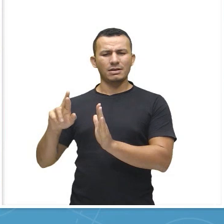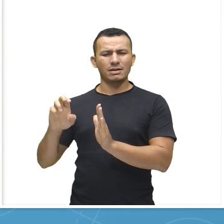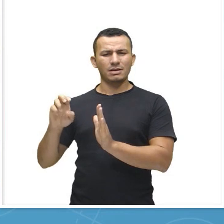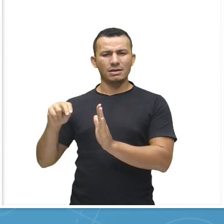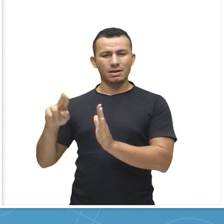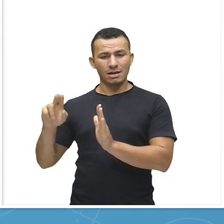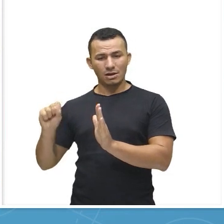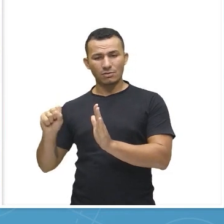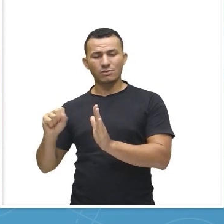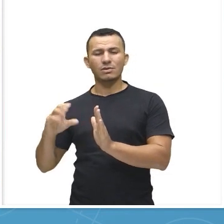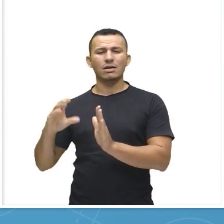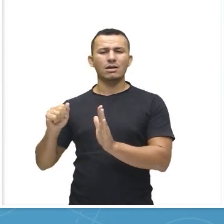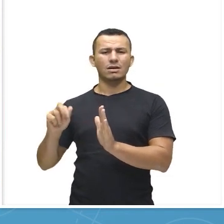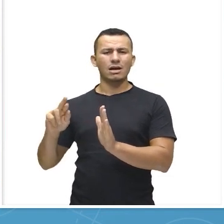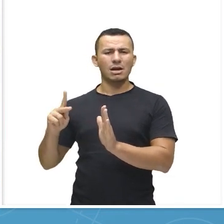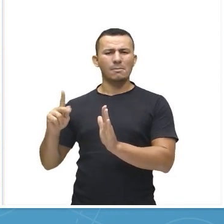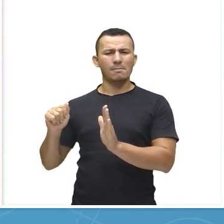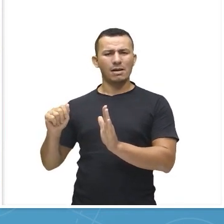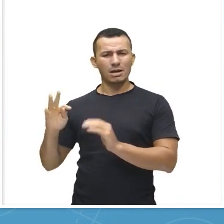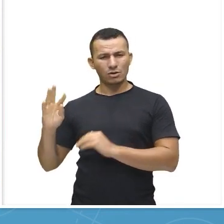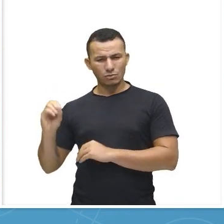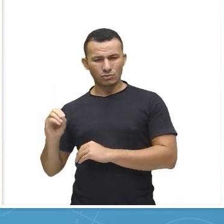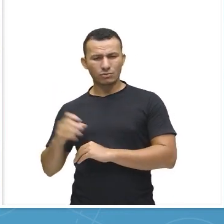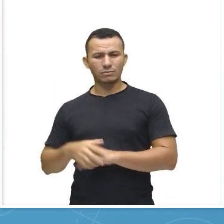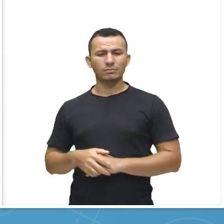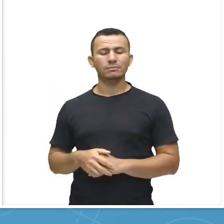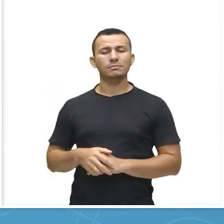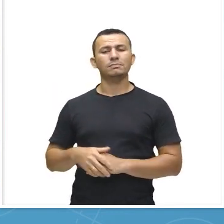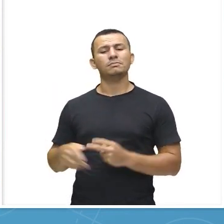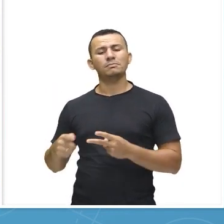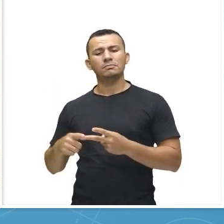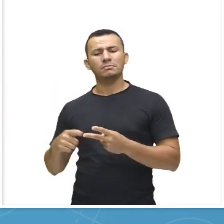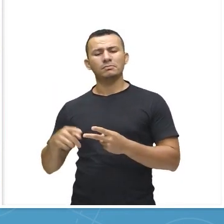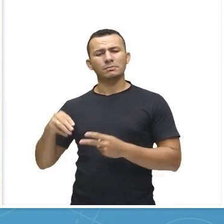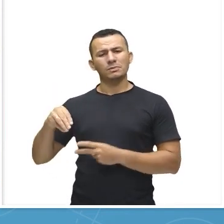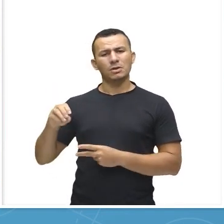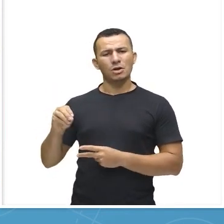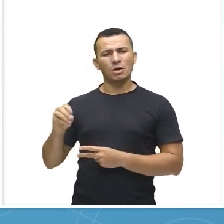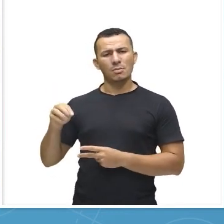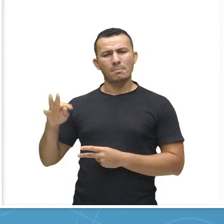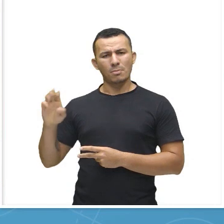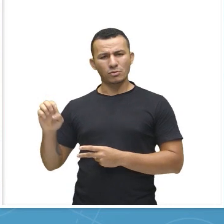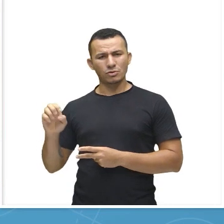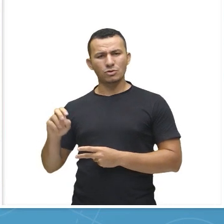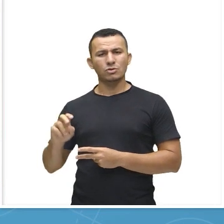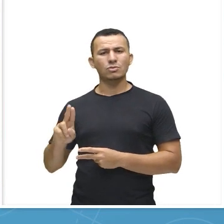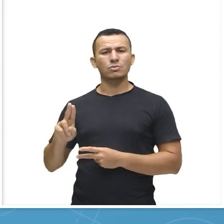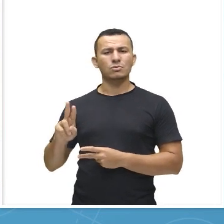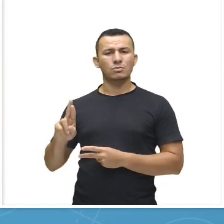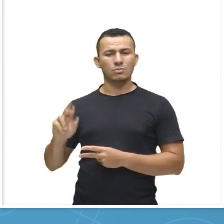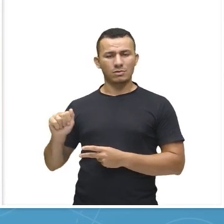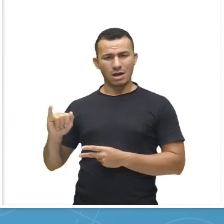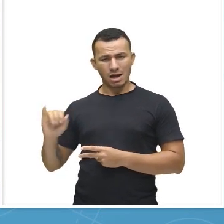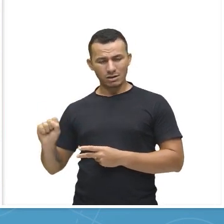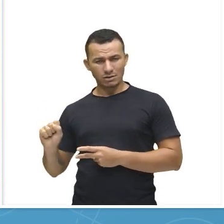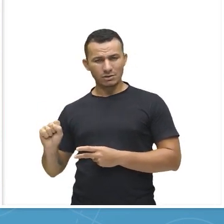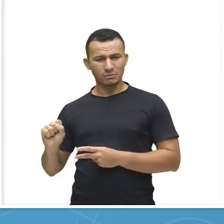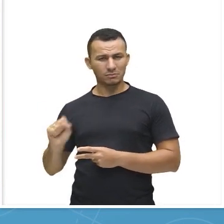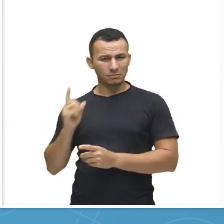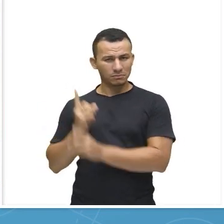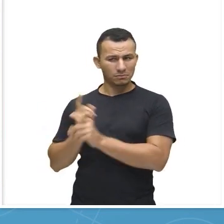antigos em Montes Urais e nos Alpes? Sim. Então, nós temos a primeira marcação aqui, tá? Podemos encontrar